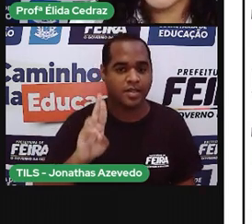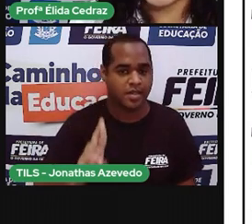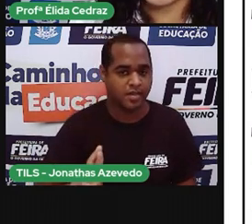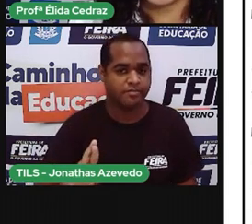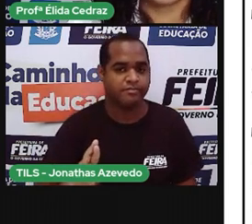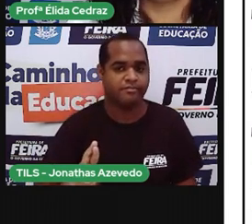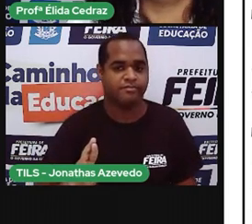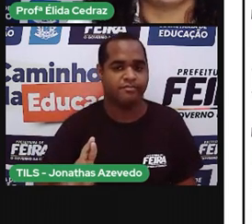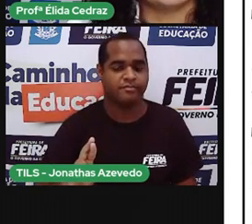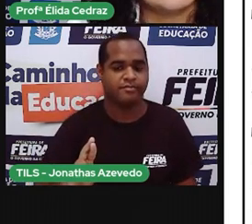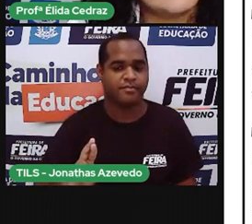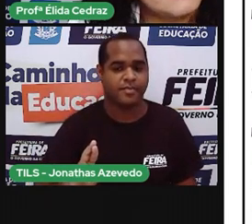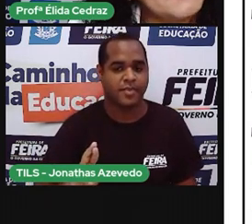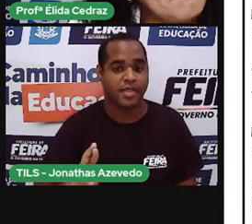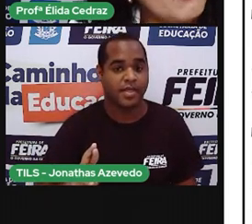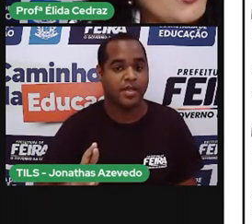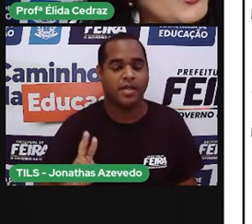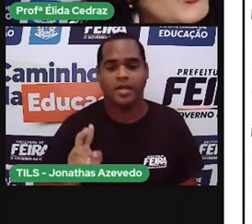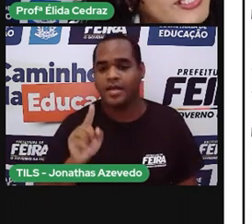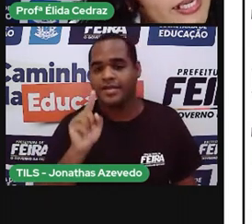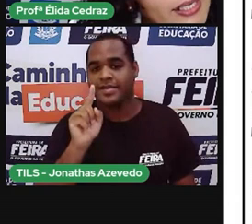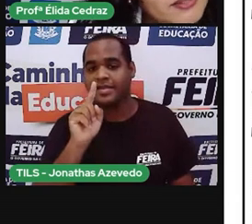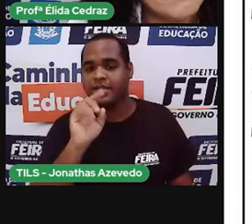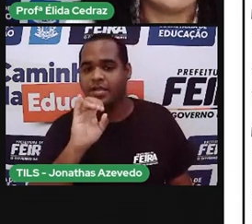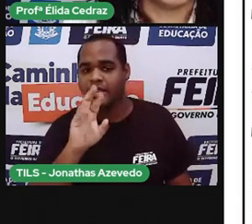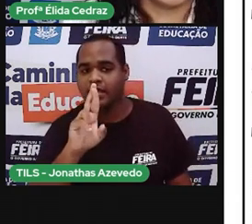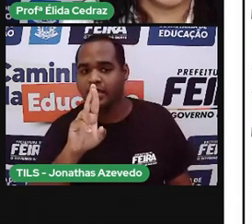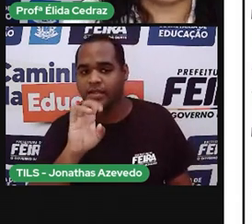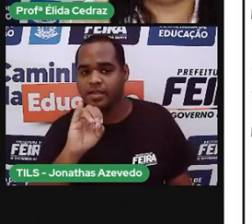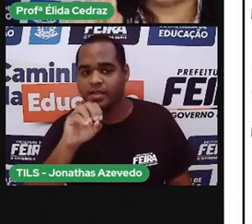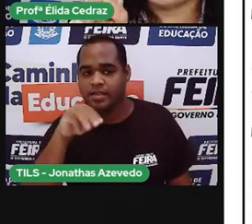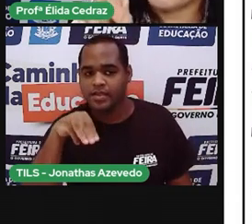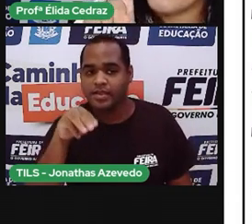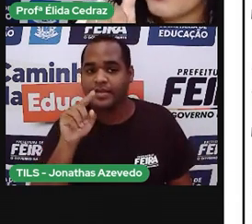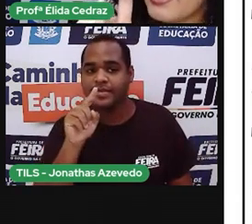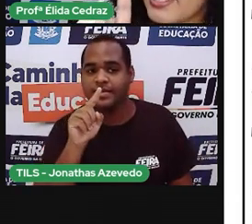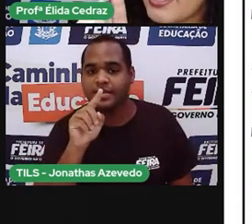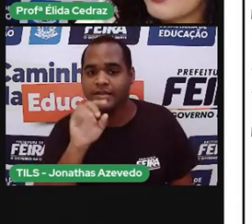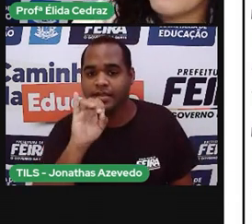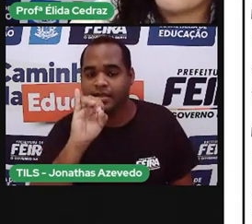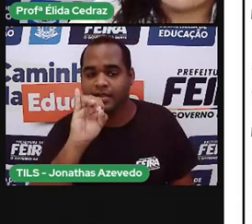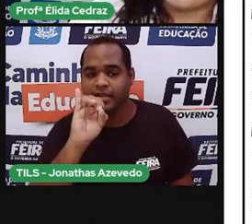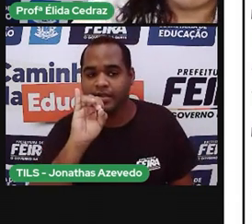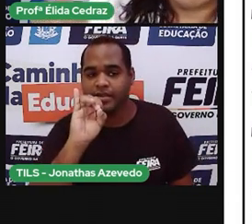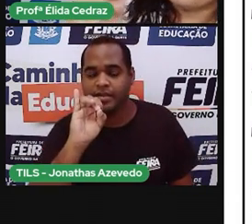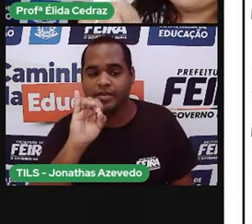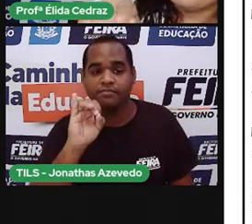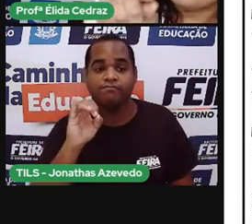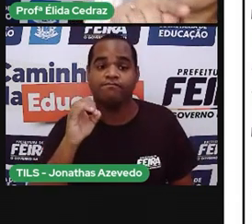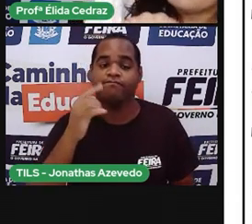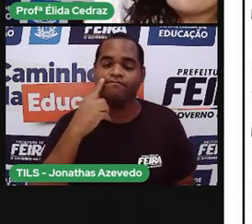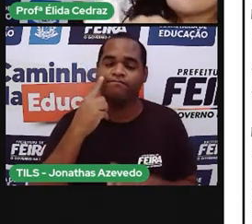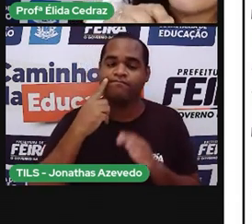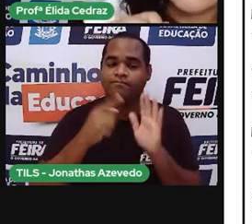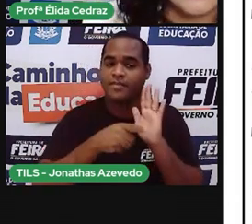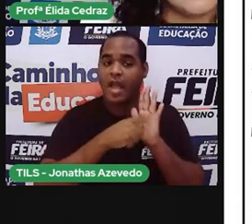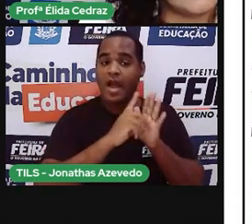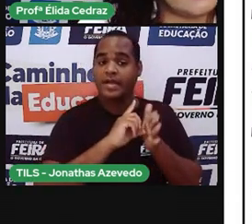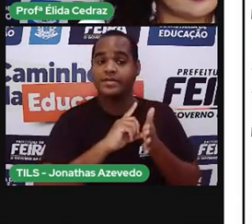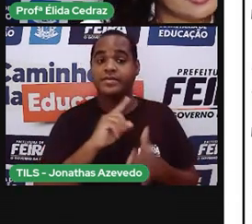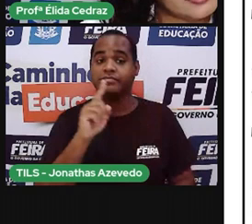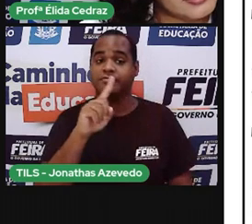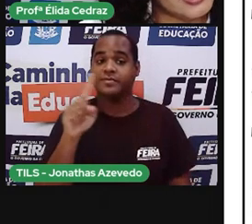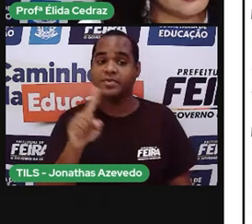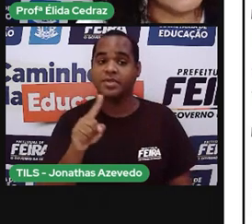baixo Dr na tamborim a letrinha e bem antes